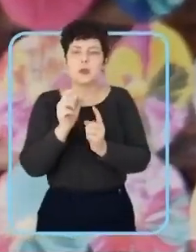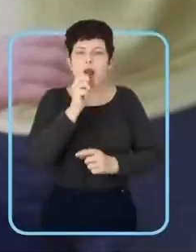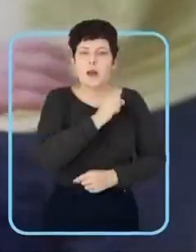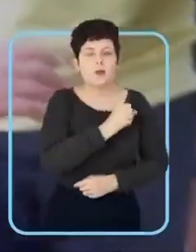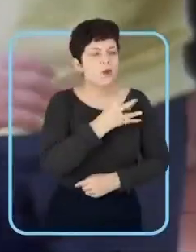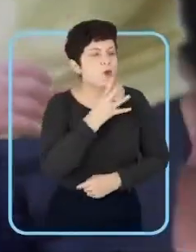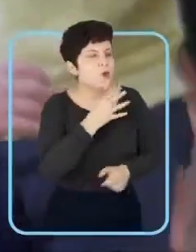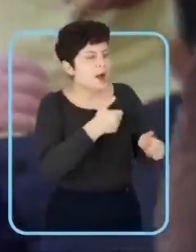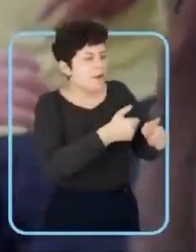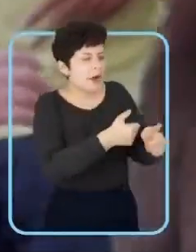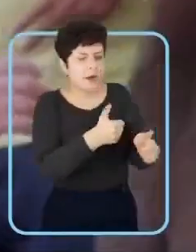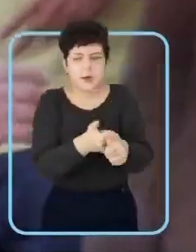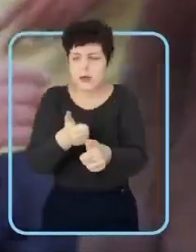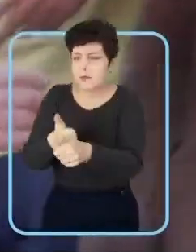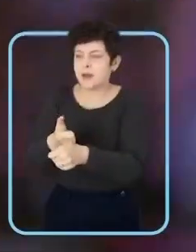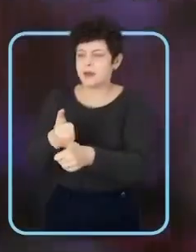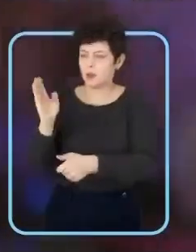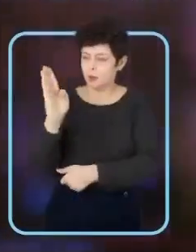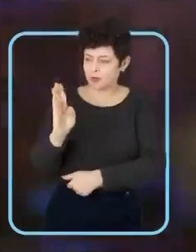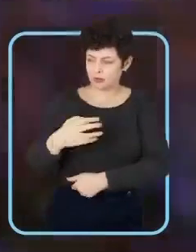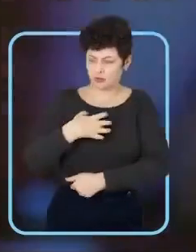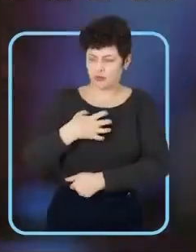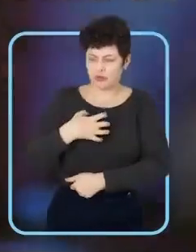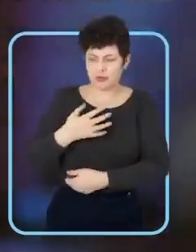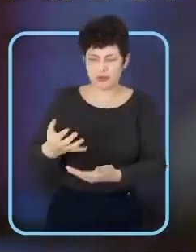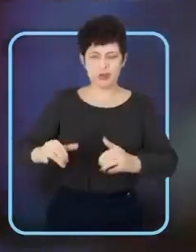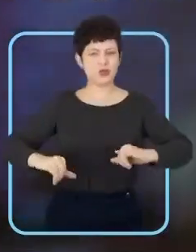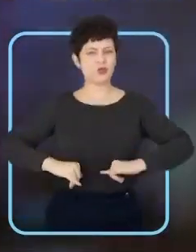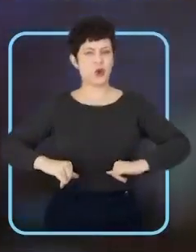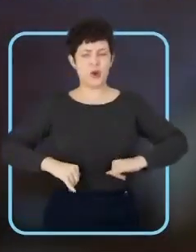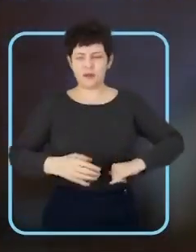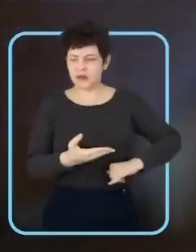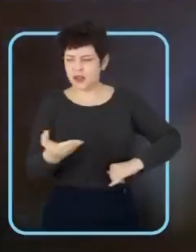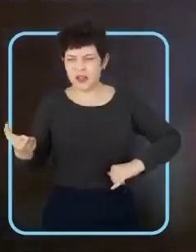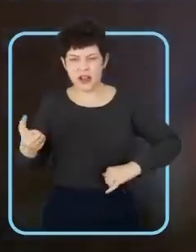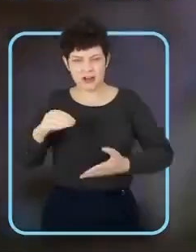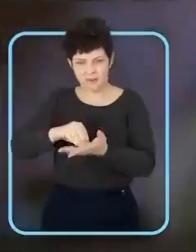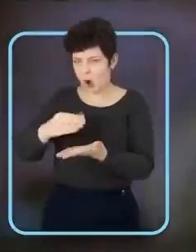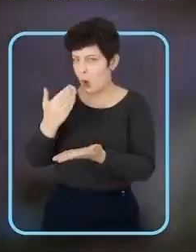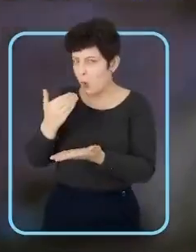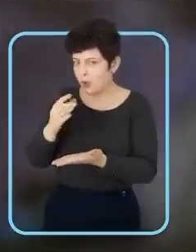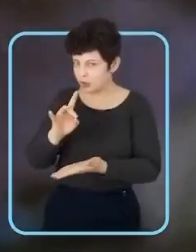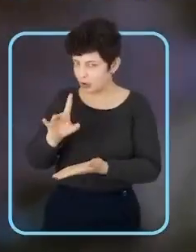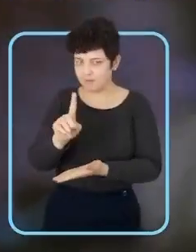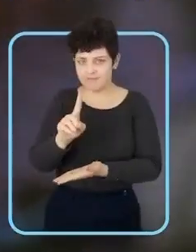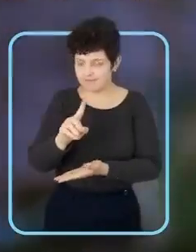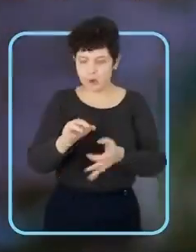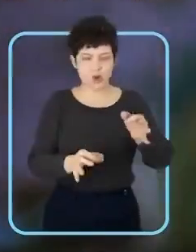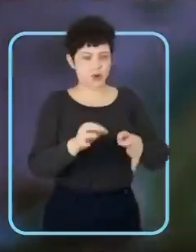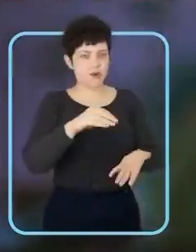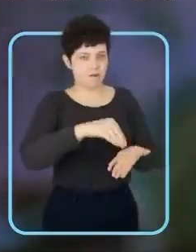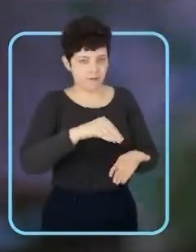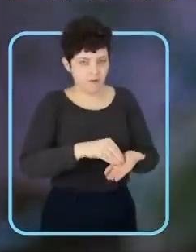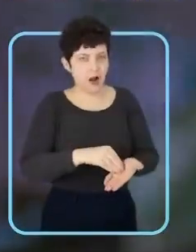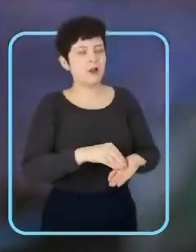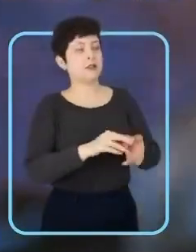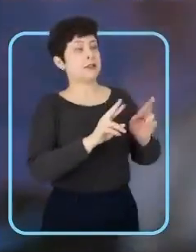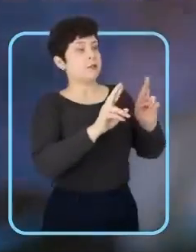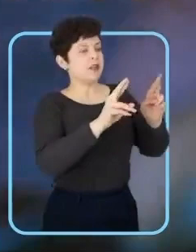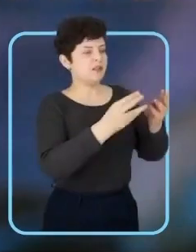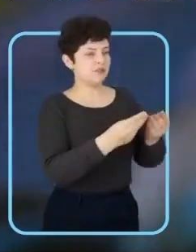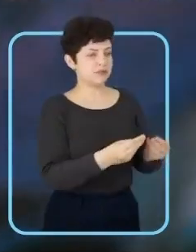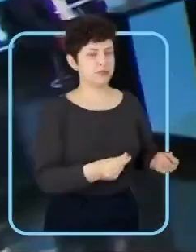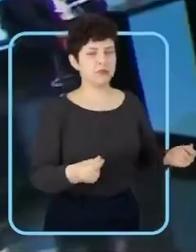pude conhecer ainda mais de perto o Brasil que sofre. Sofre não apenas por fome de comida, mas por fome de justiça